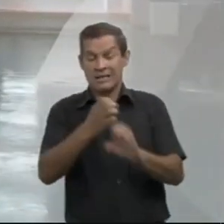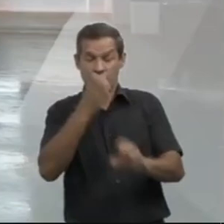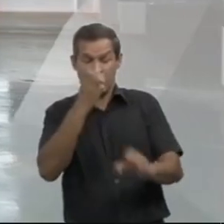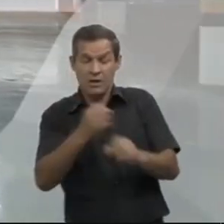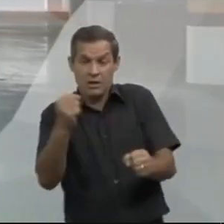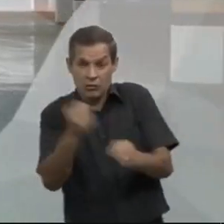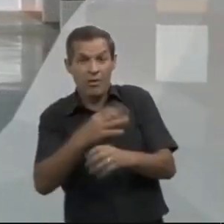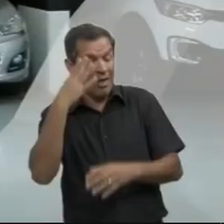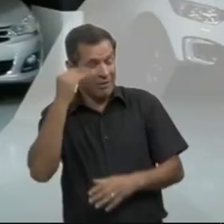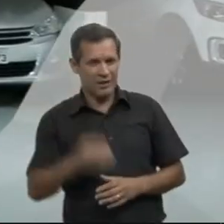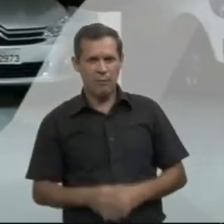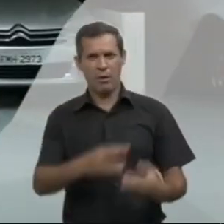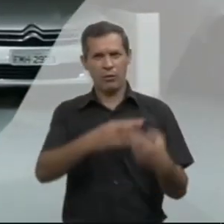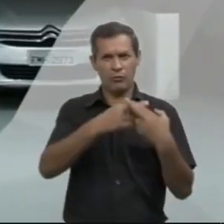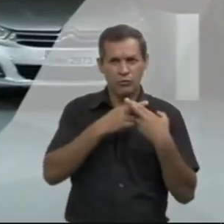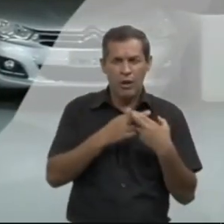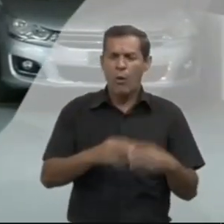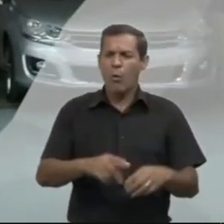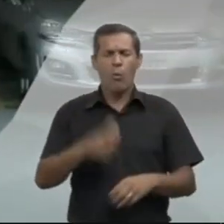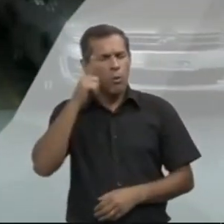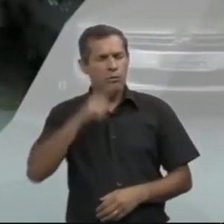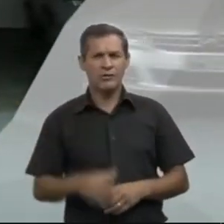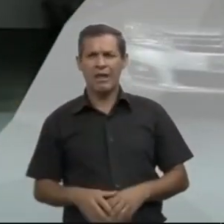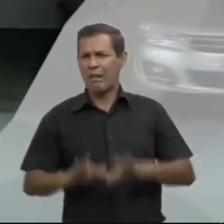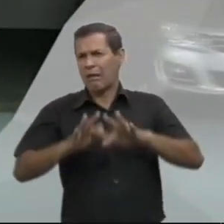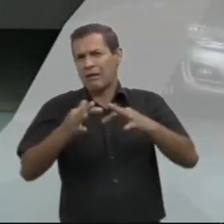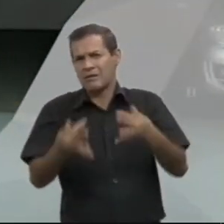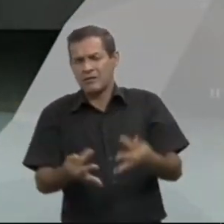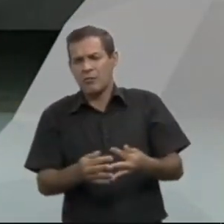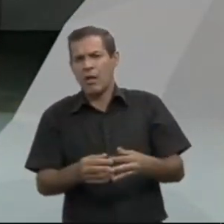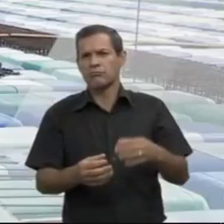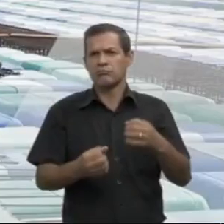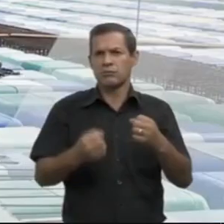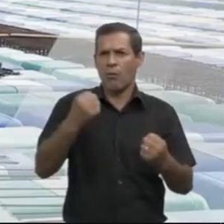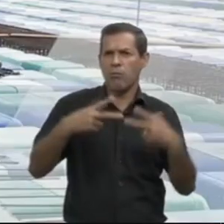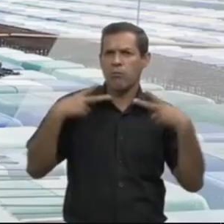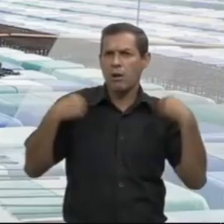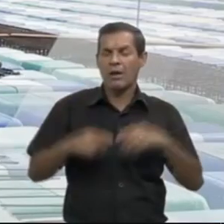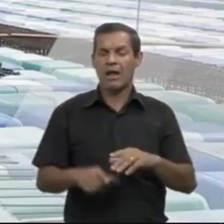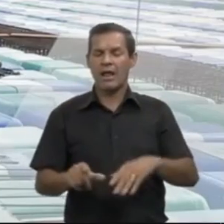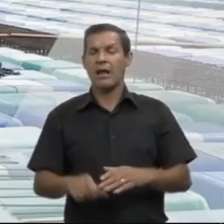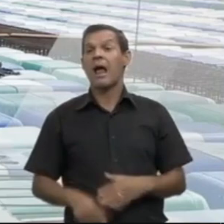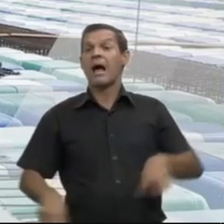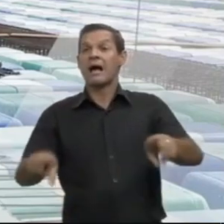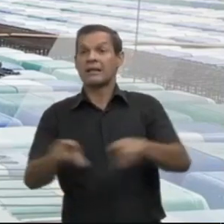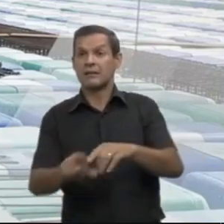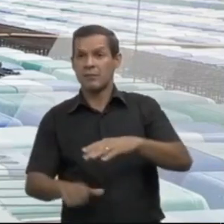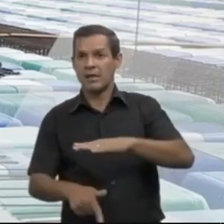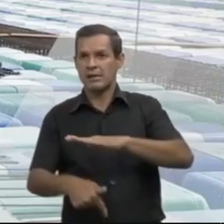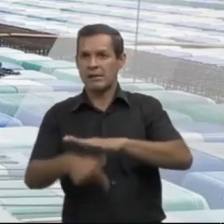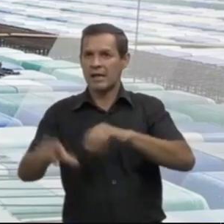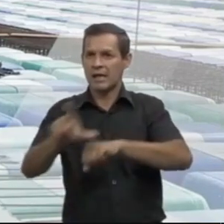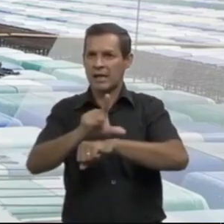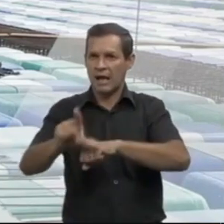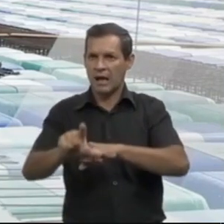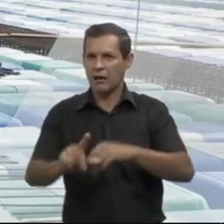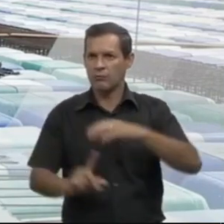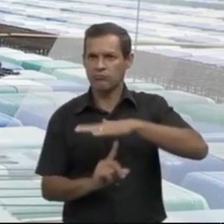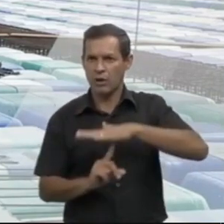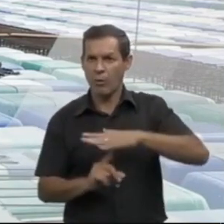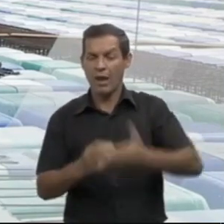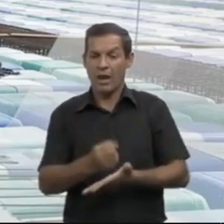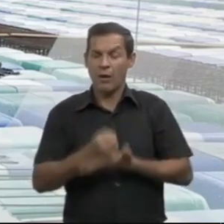engenheiros civis sabem que são os responsáveis por garantir essa simplicidade aos motoristas. A laje cogumelo, ela é basicamente uma laje que é